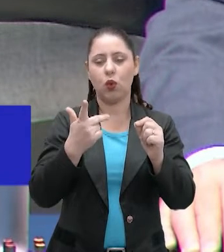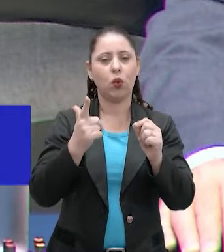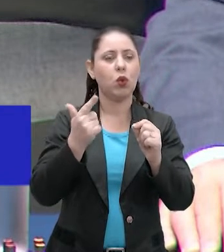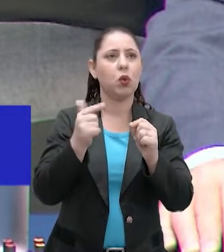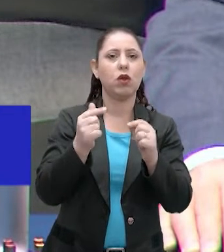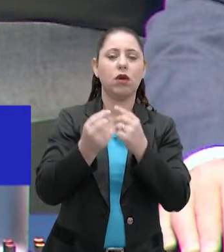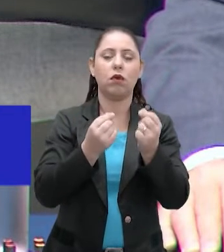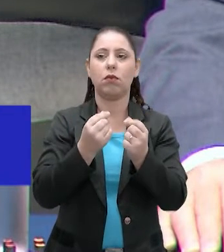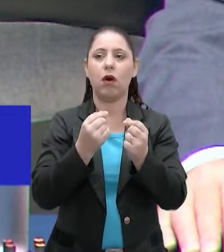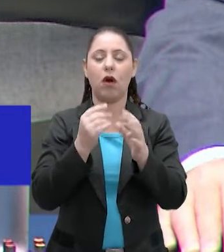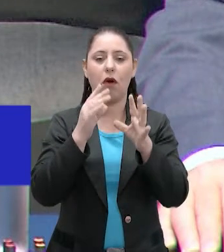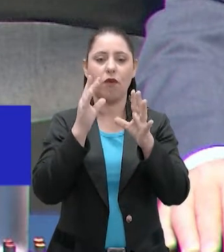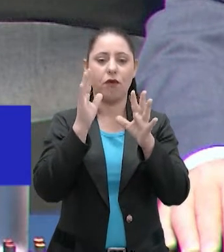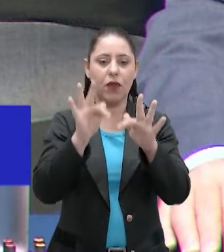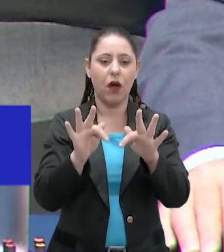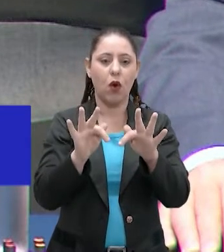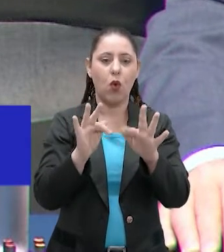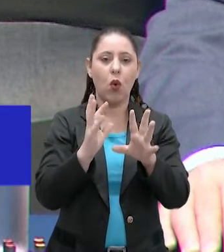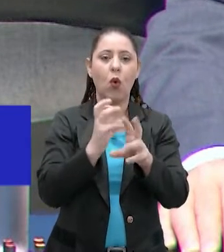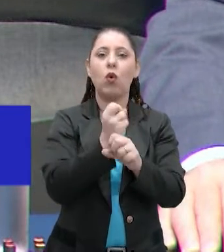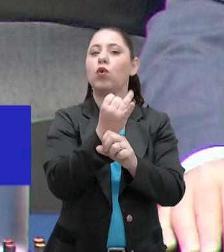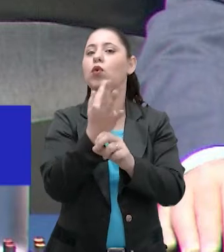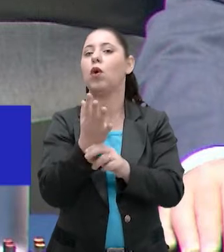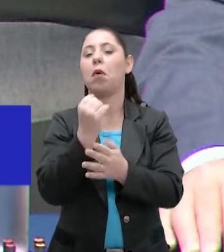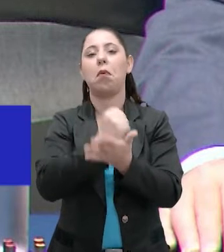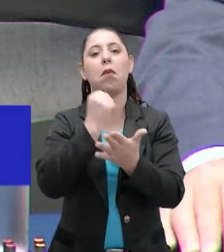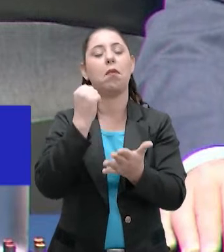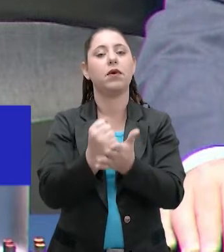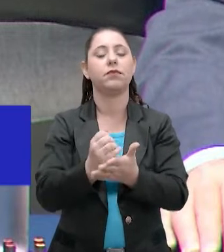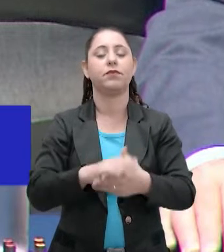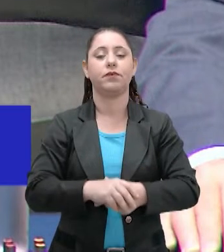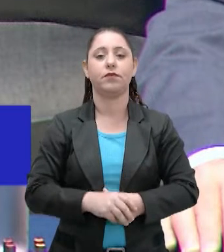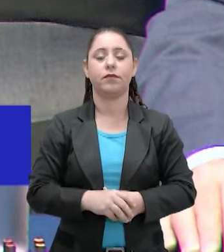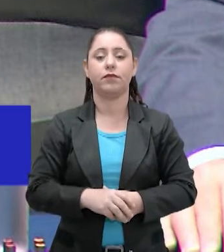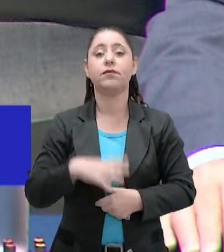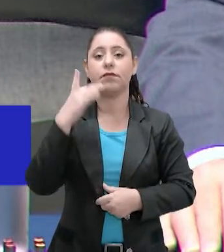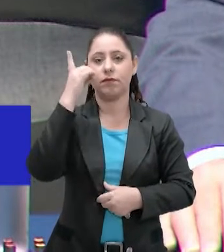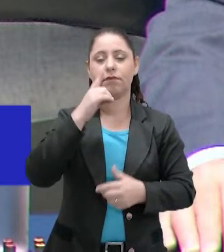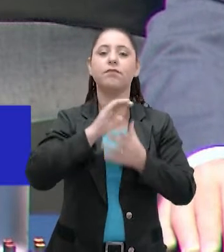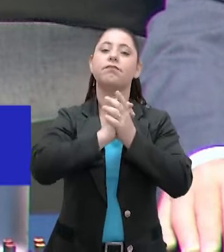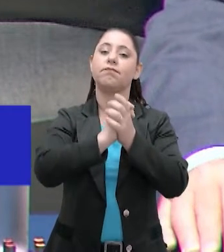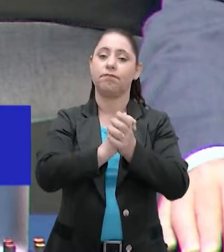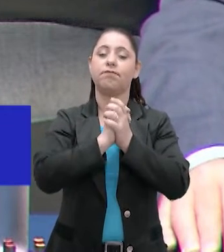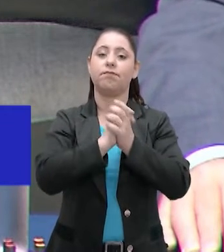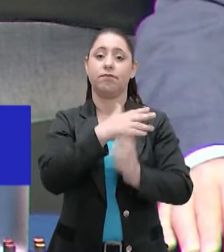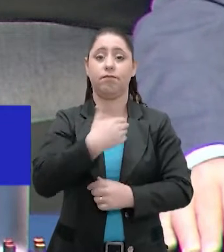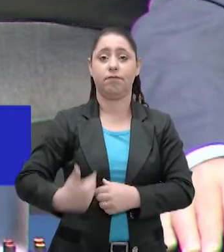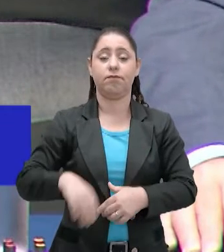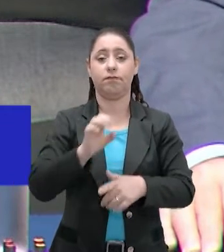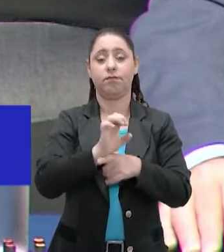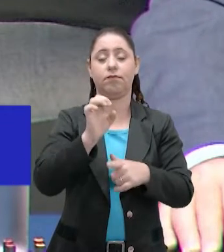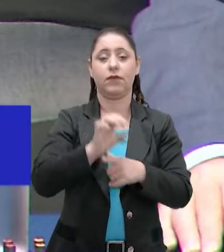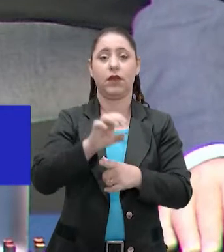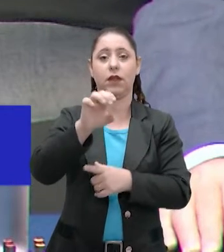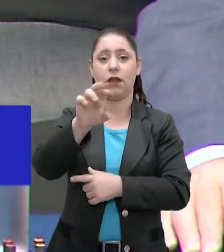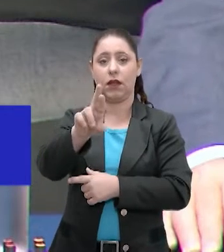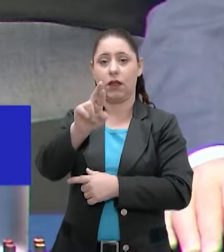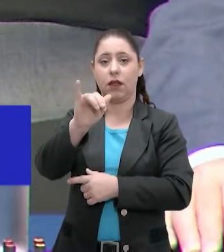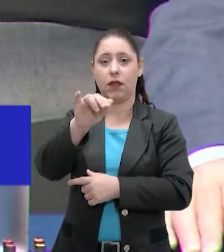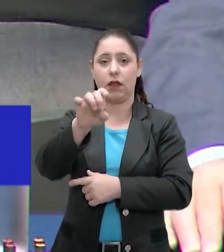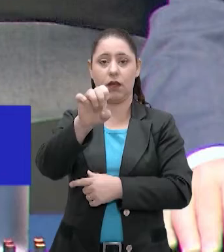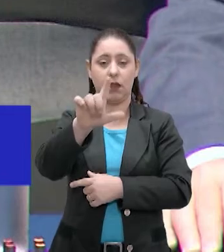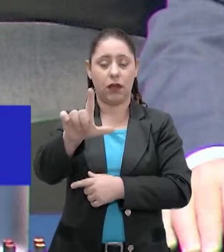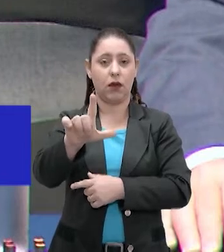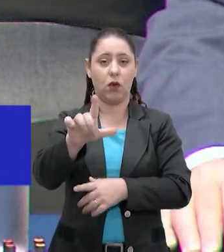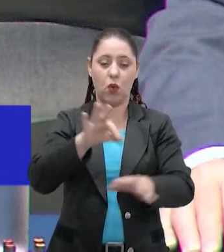de quantos inscritos vão ter no final. Parabéns a todos os senhores deputados, parabéns ao governo do Estado, parabéns ao Eduardo